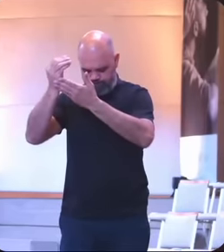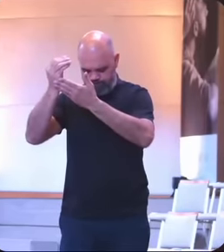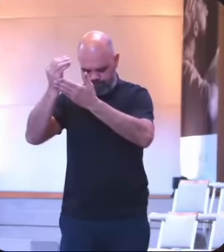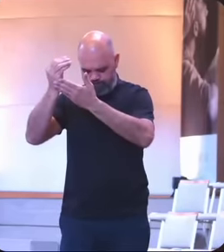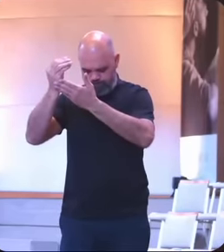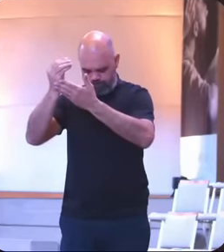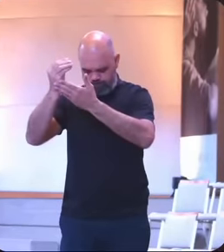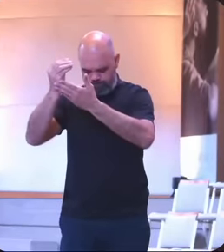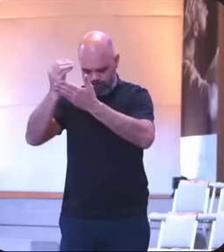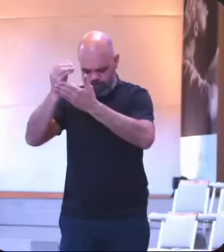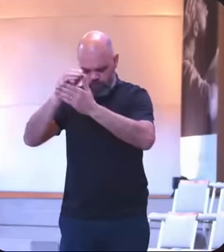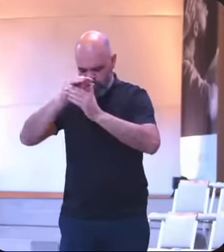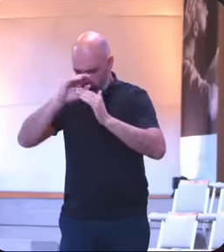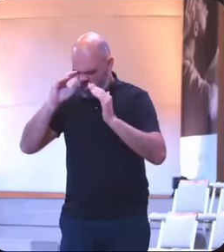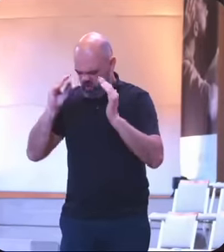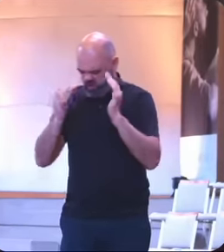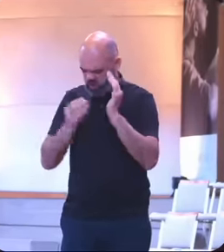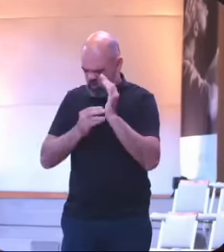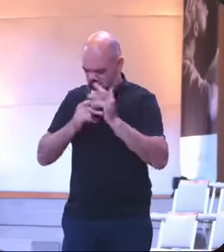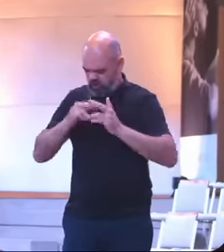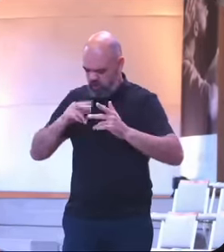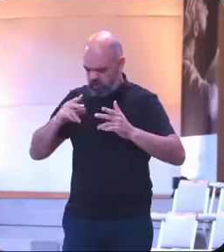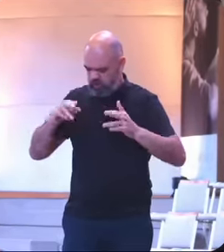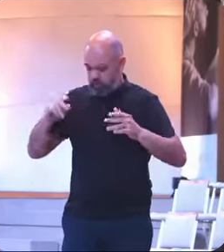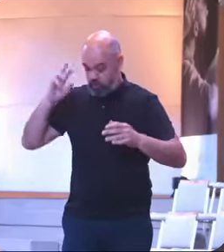que aquilo que o Senhor preparou para a minha vida